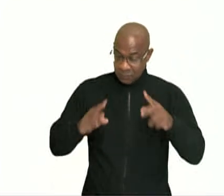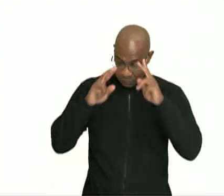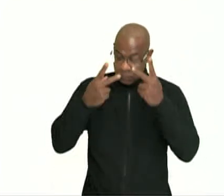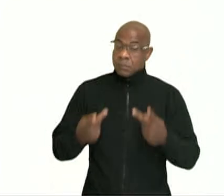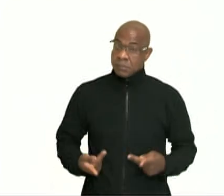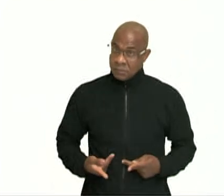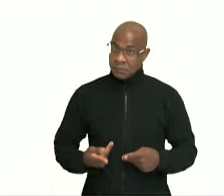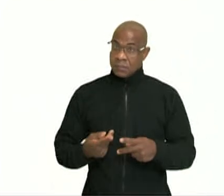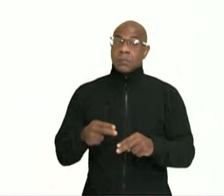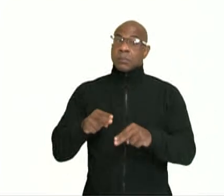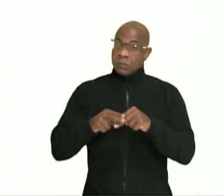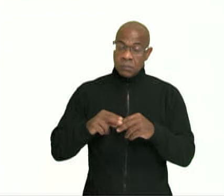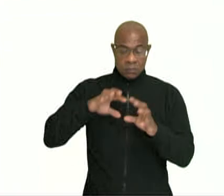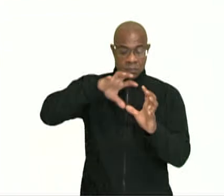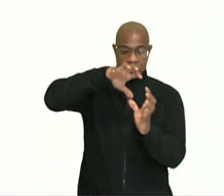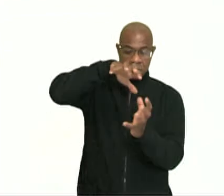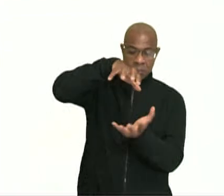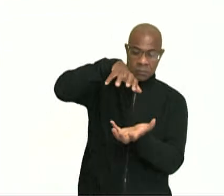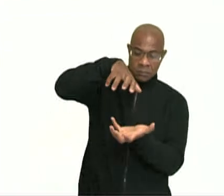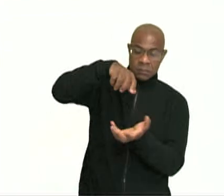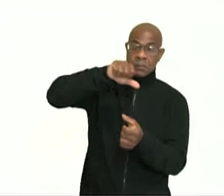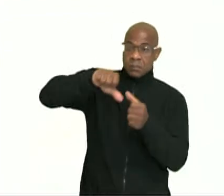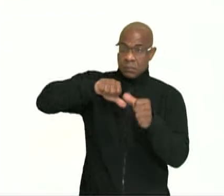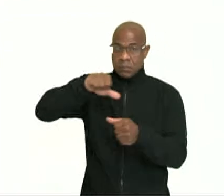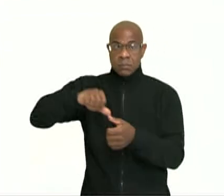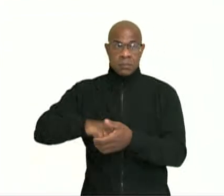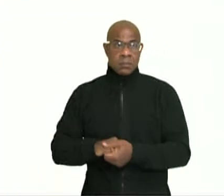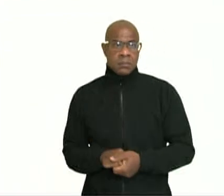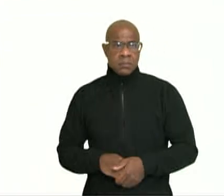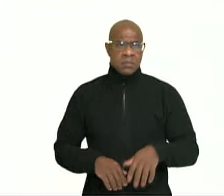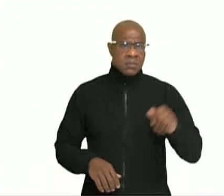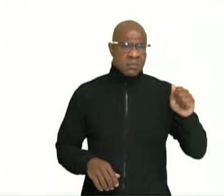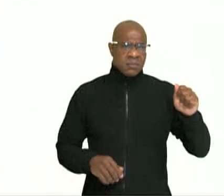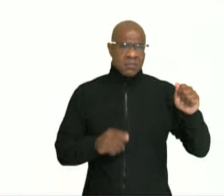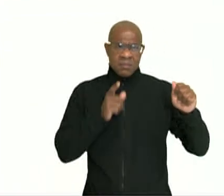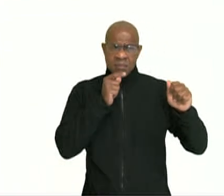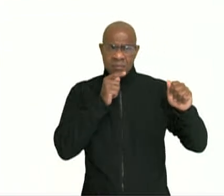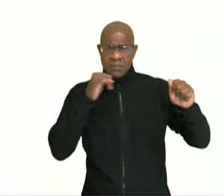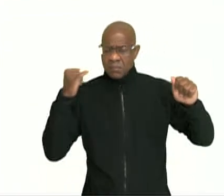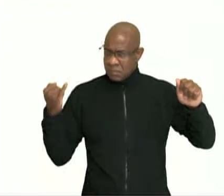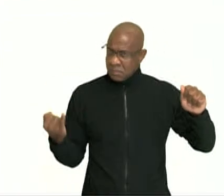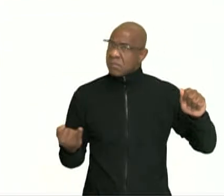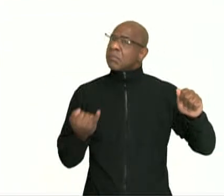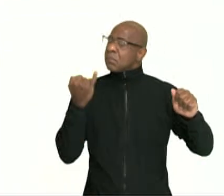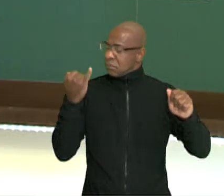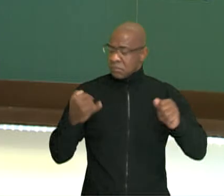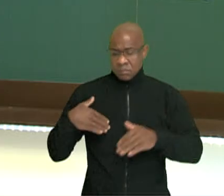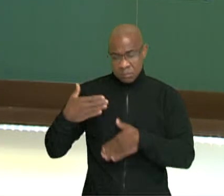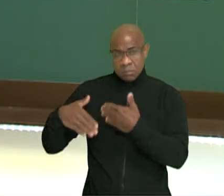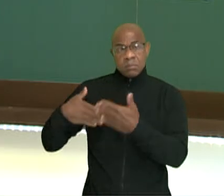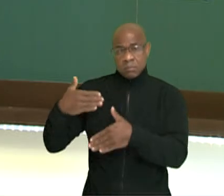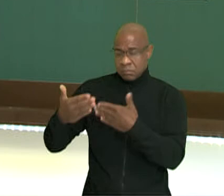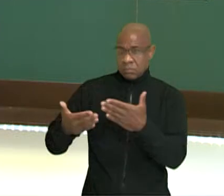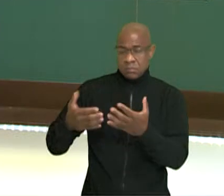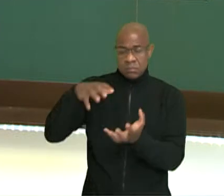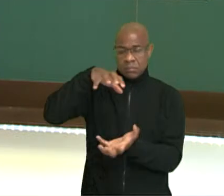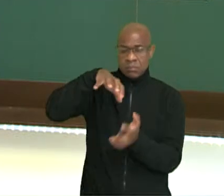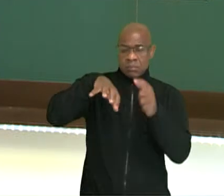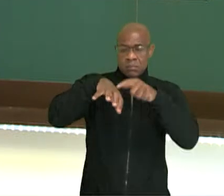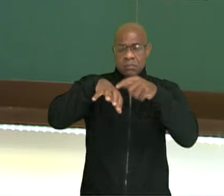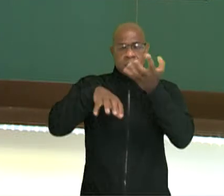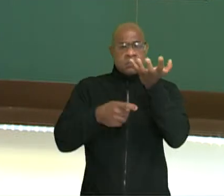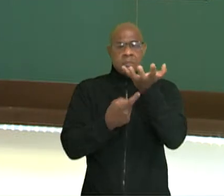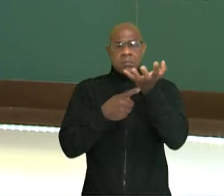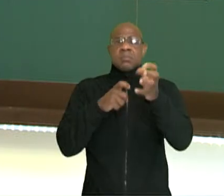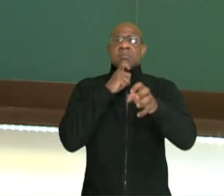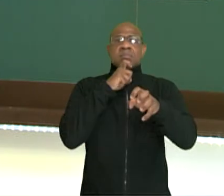pesquisa. A água é considerada um fator fundamental no processo de deriva polar. Sim, porque a água estava